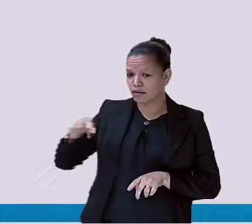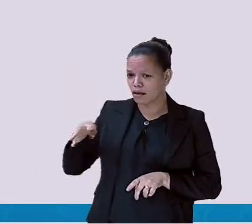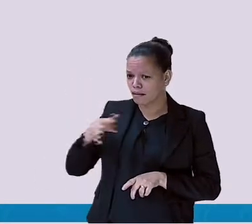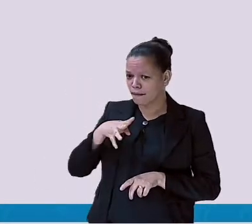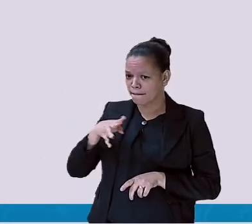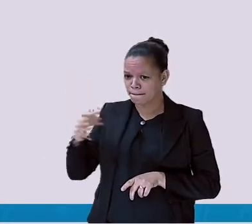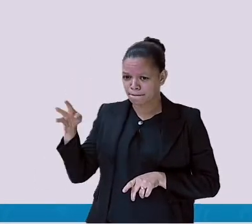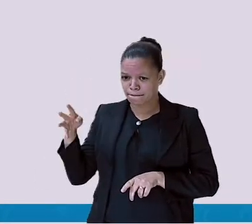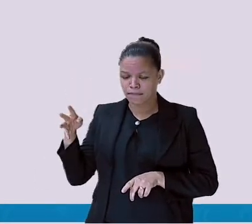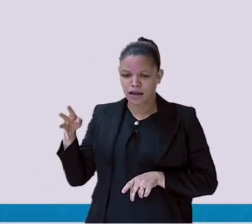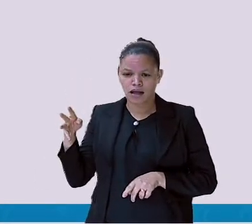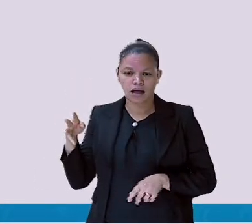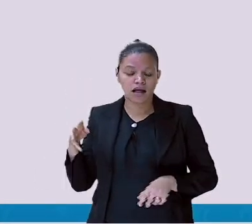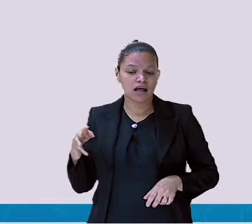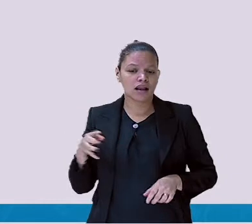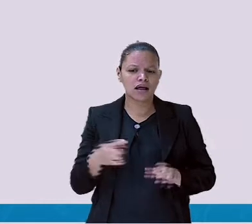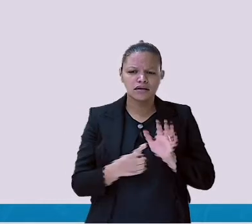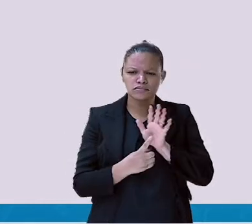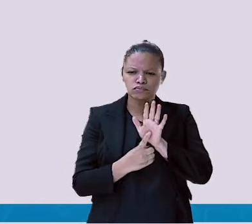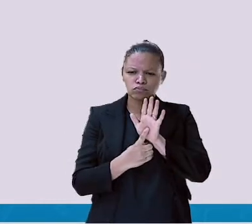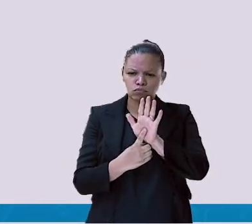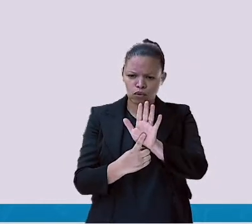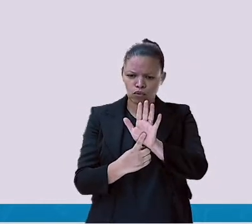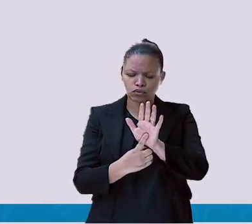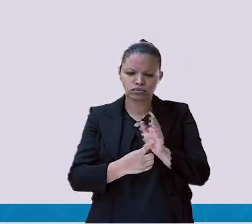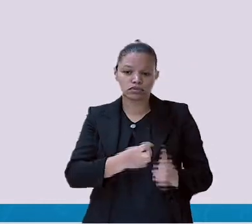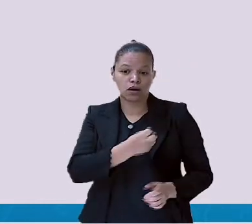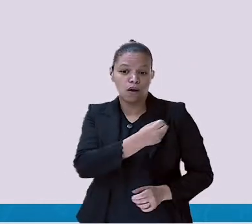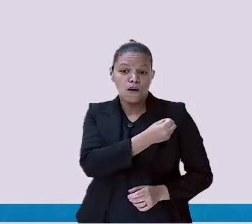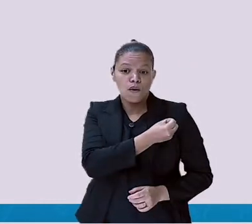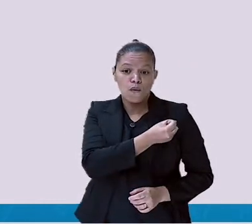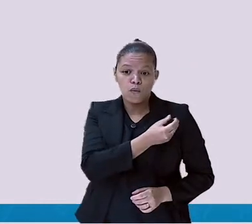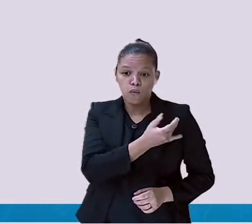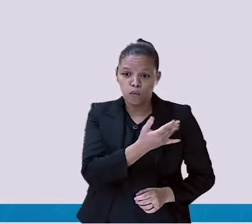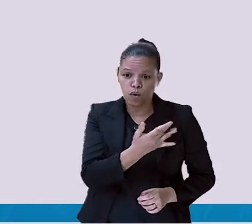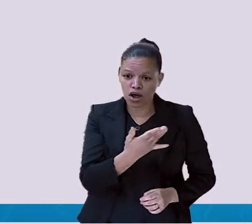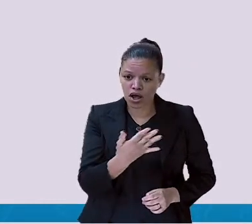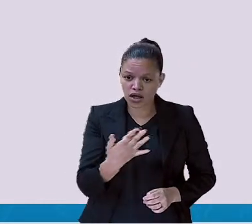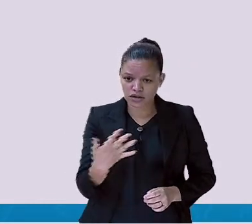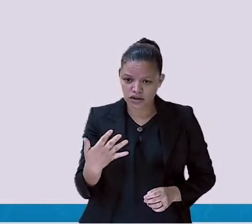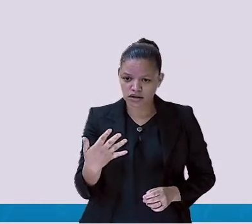dados quantitativos. Por exemplo, o nosso